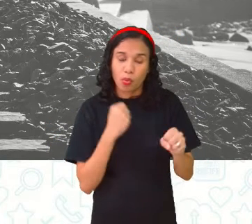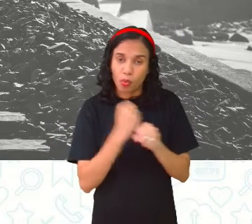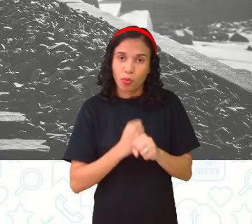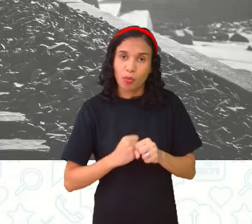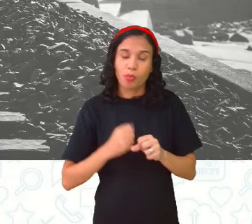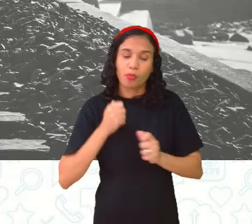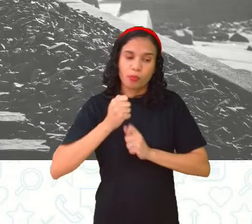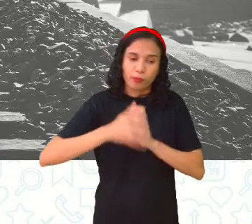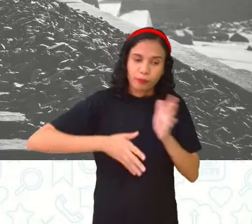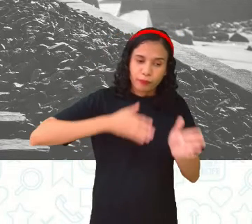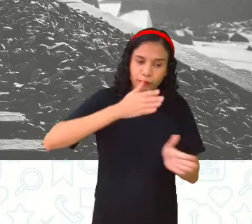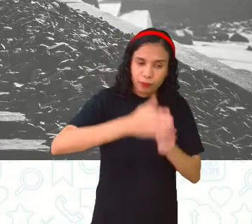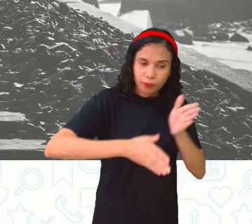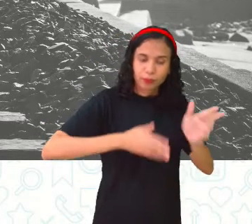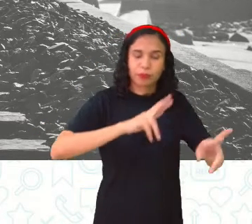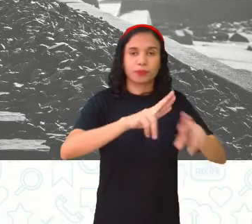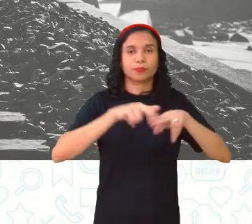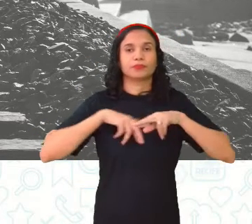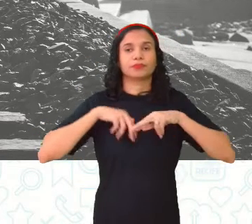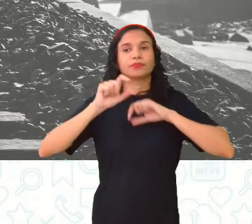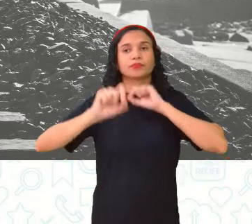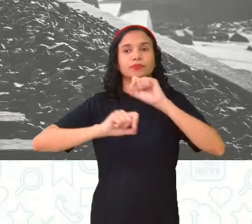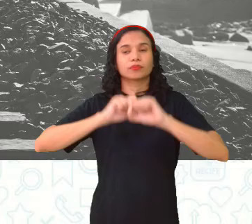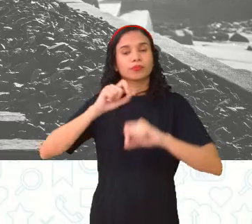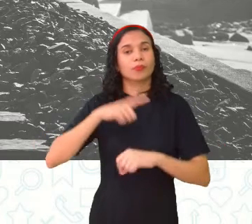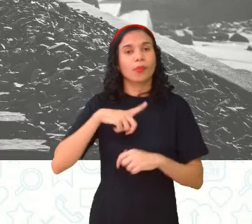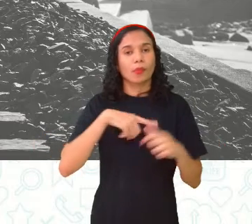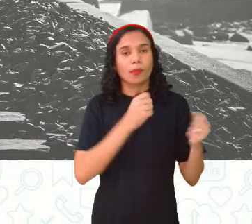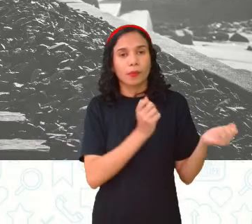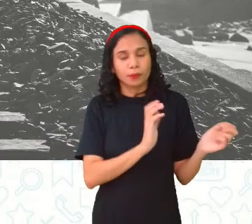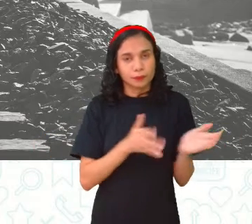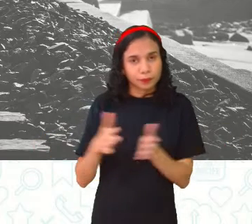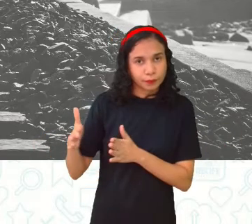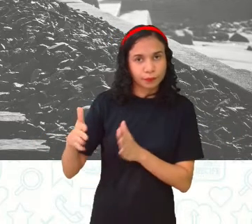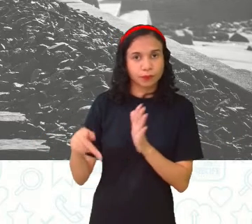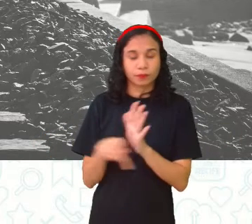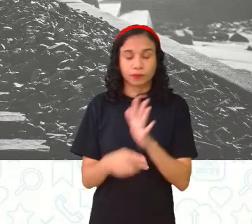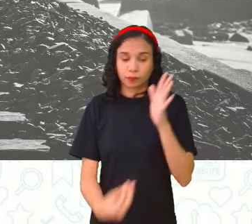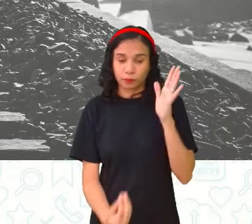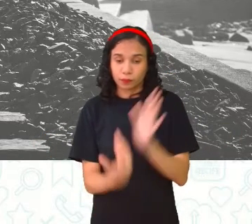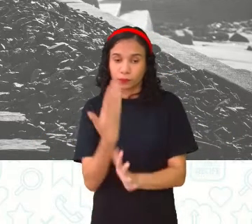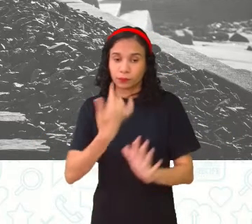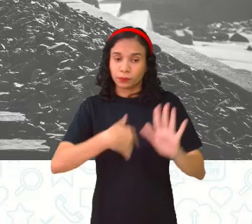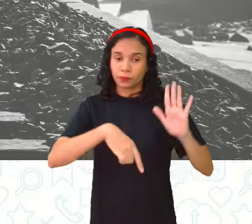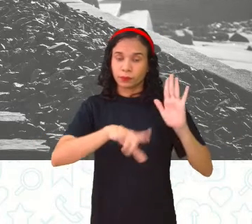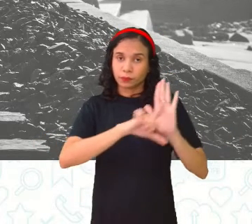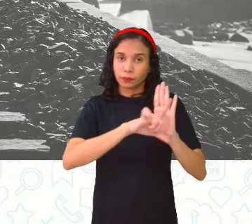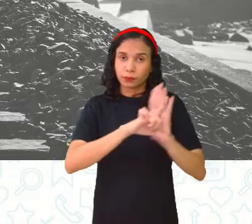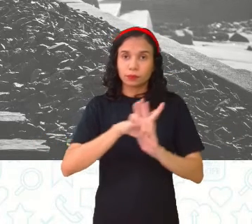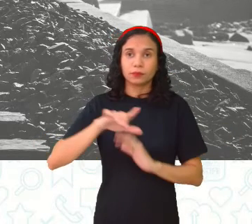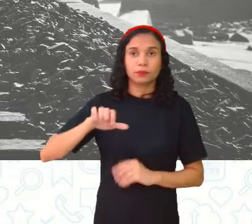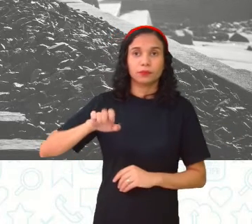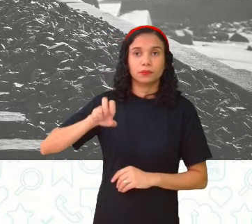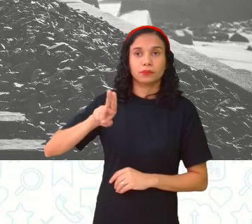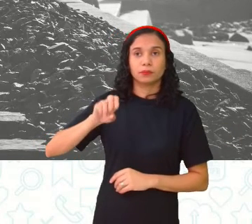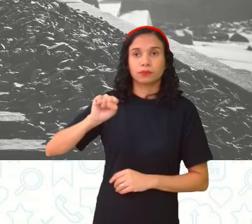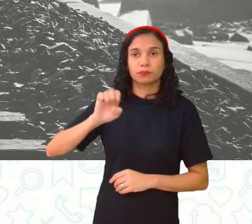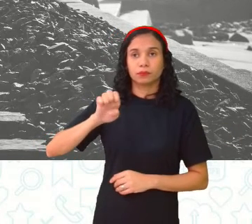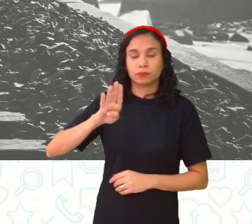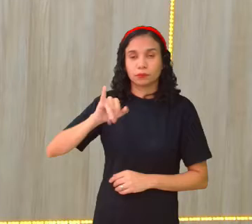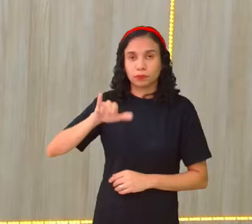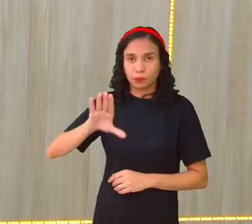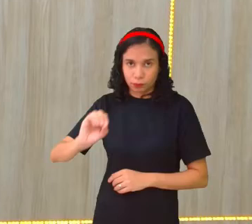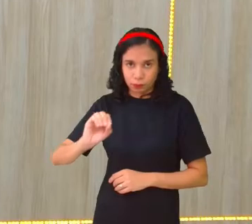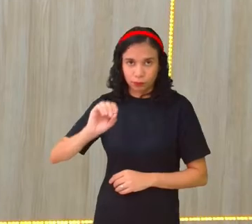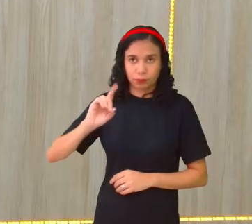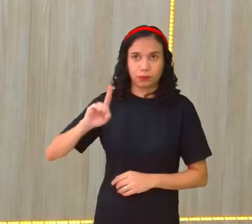estava falando, né? Então, por isso que esse processo aí, quando surge a Lei Eusébio de Queiroz, né, e se dá